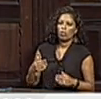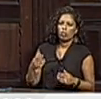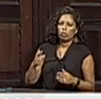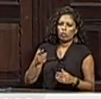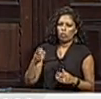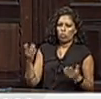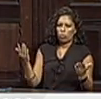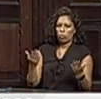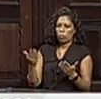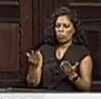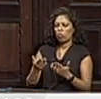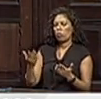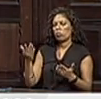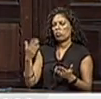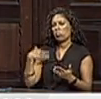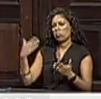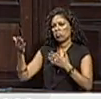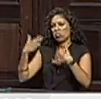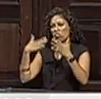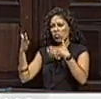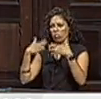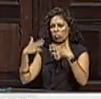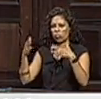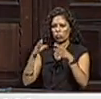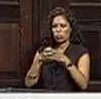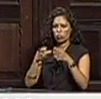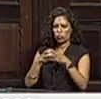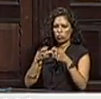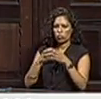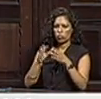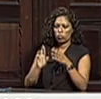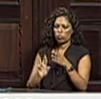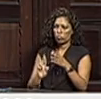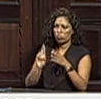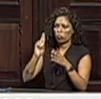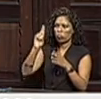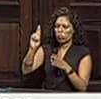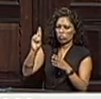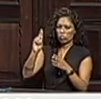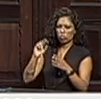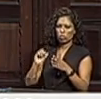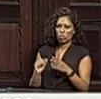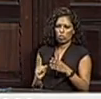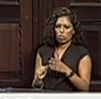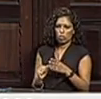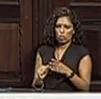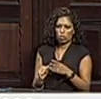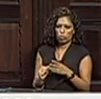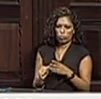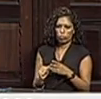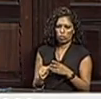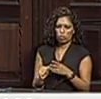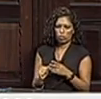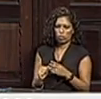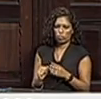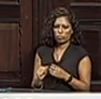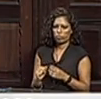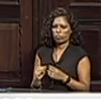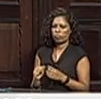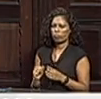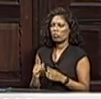Nós, conversando com algumas lideranças, o nosso relatório passou a contemplar um avanço de 0,5%, chegando